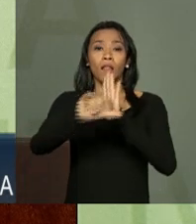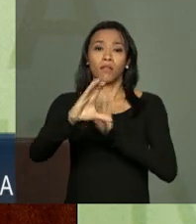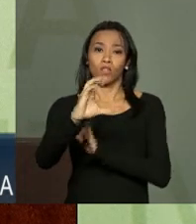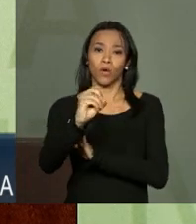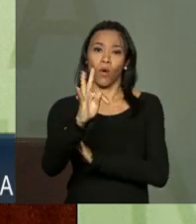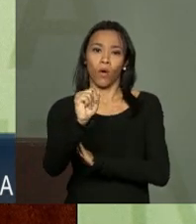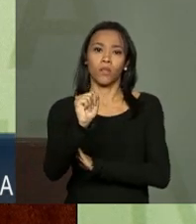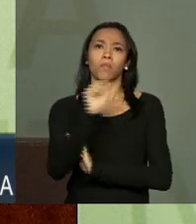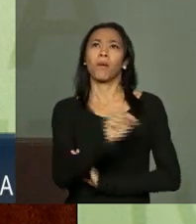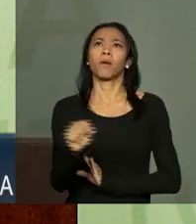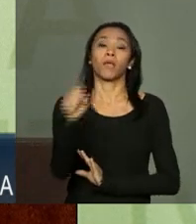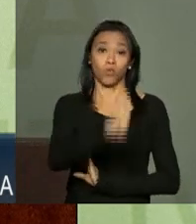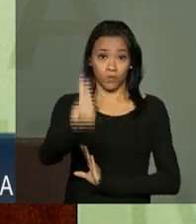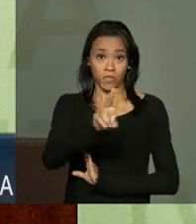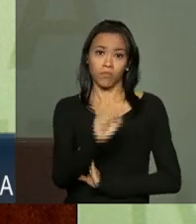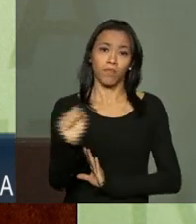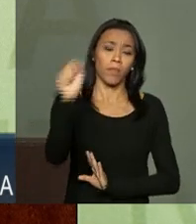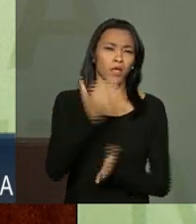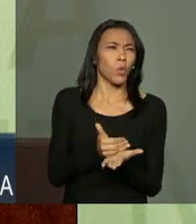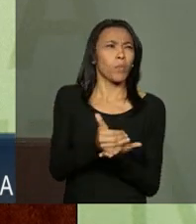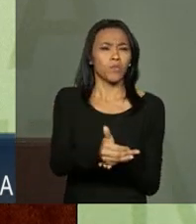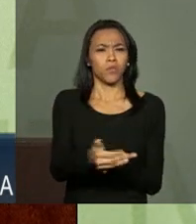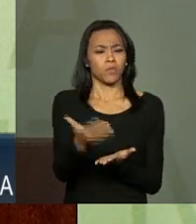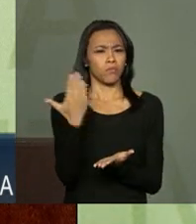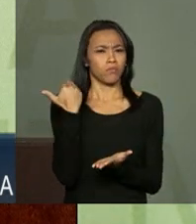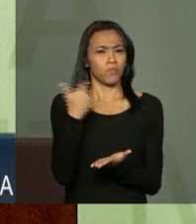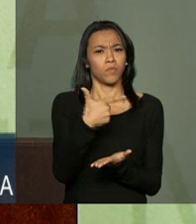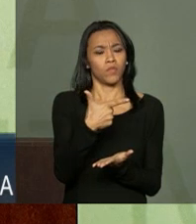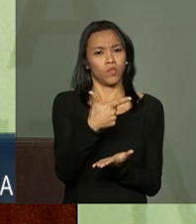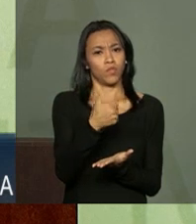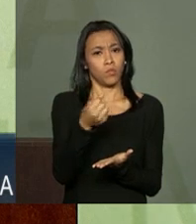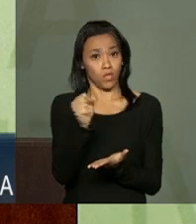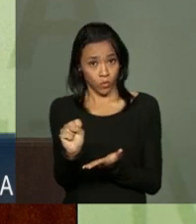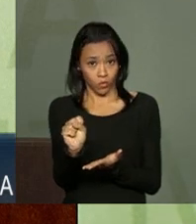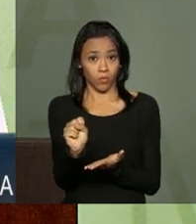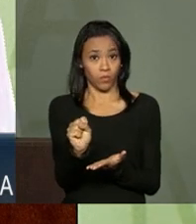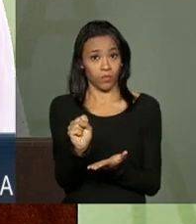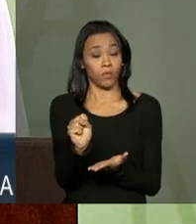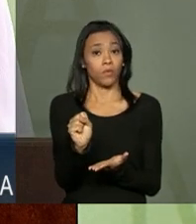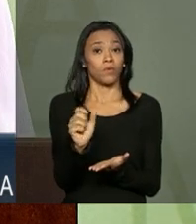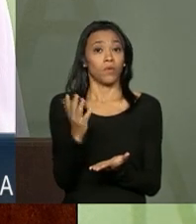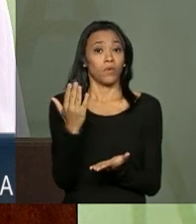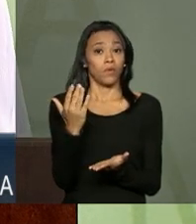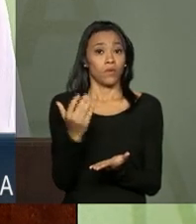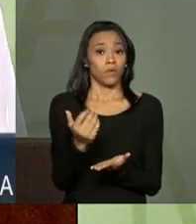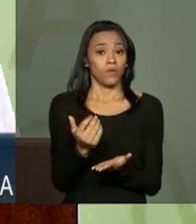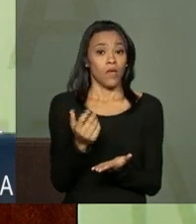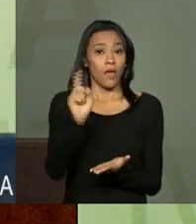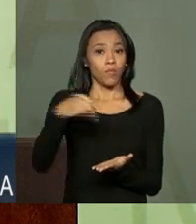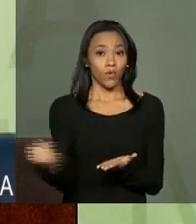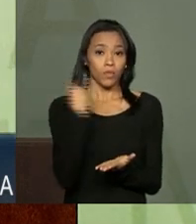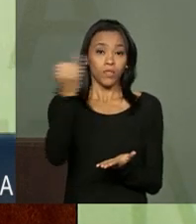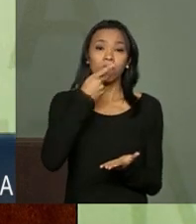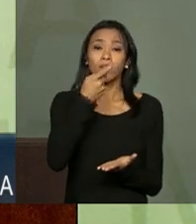públicas, que está em vigor desde 2018. E aí é importante